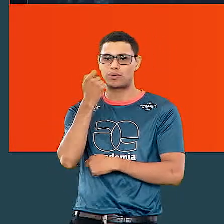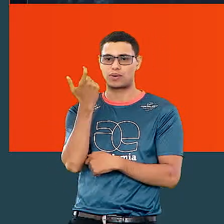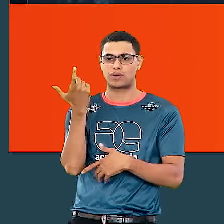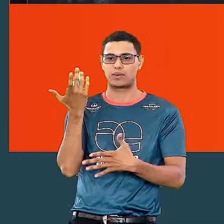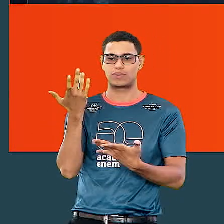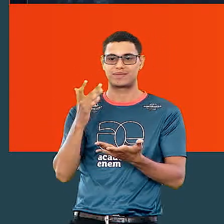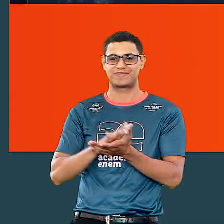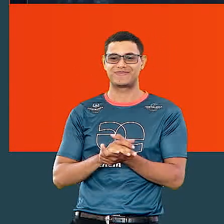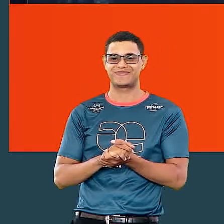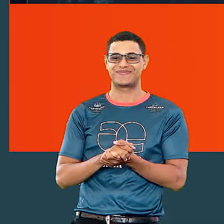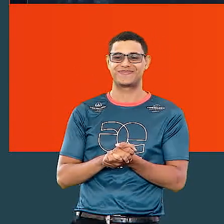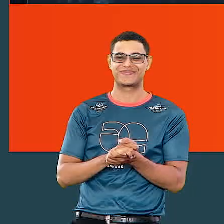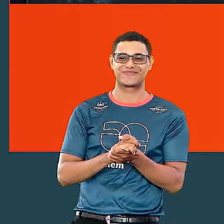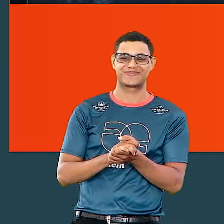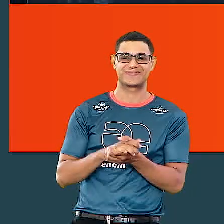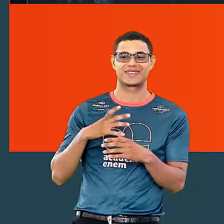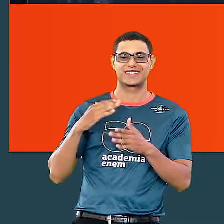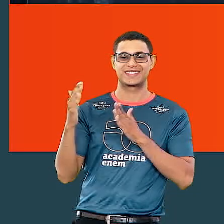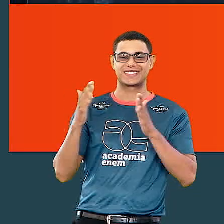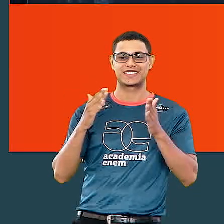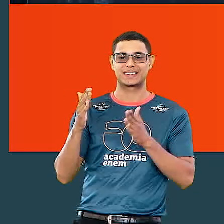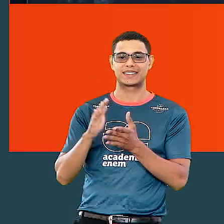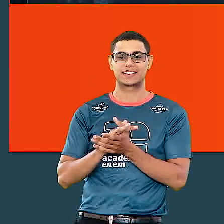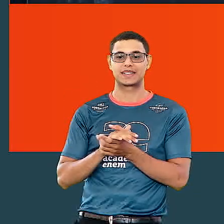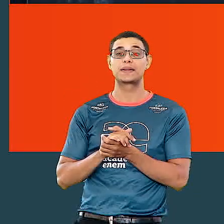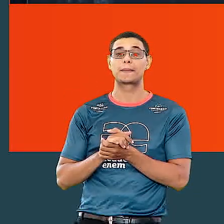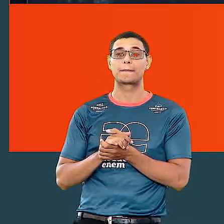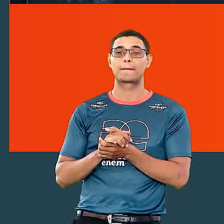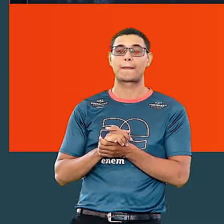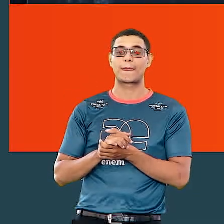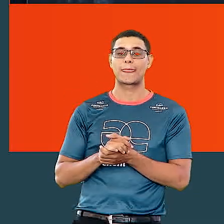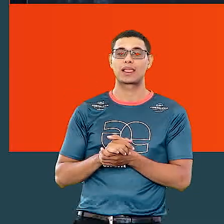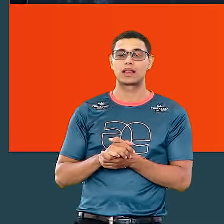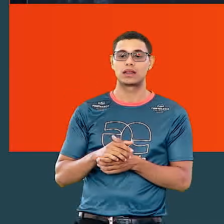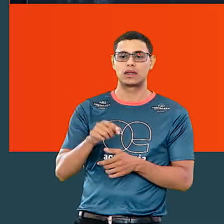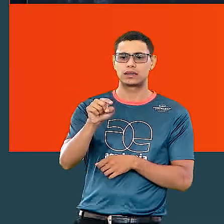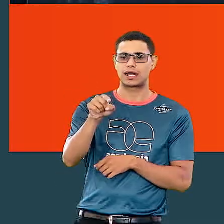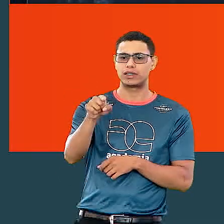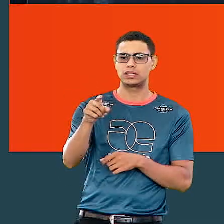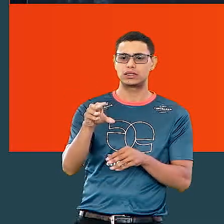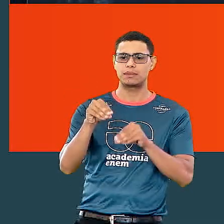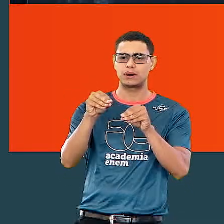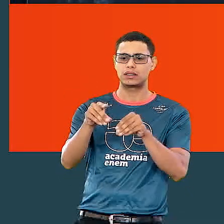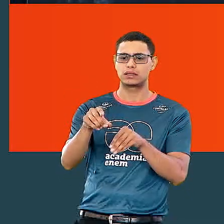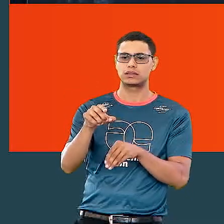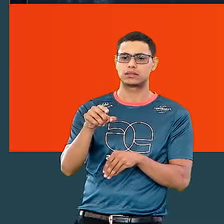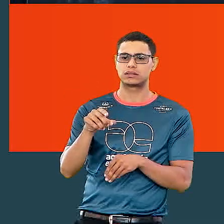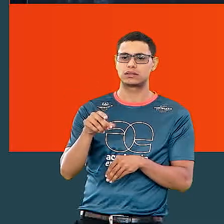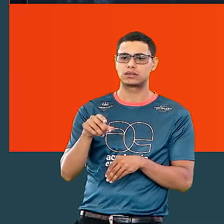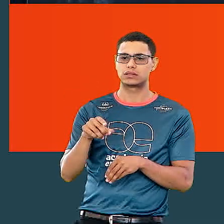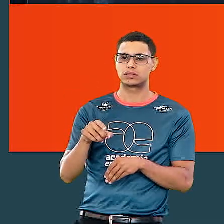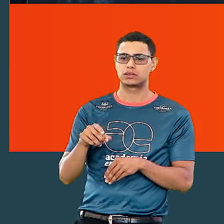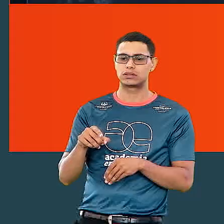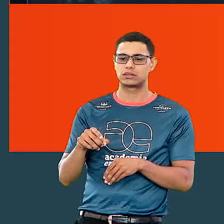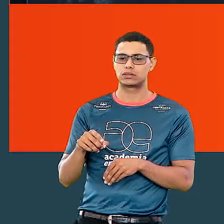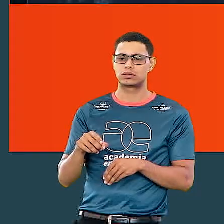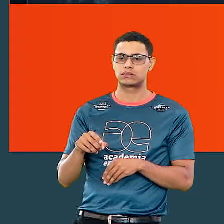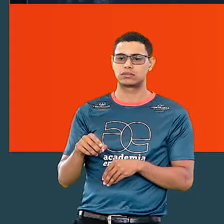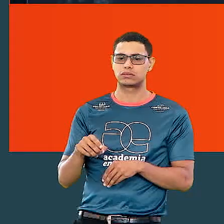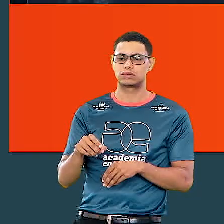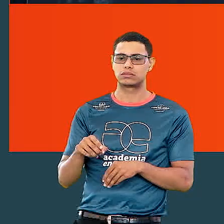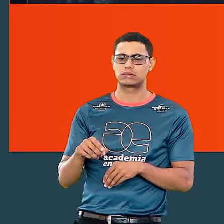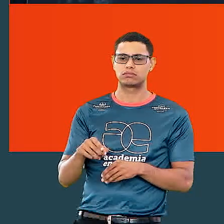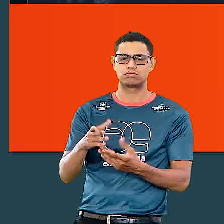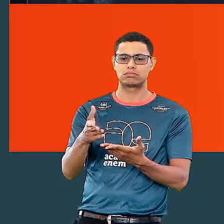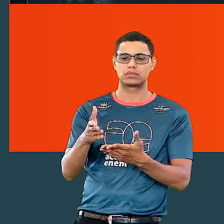Forró. Era uma época em que valia e que dava status para você enquanto jovem, se você fosse para músicas